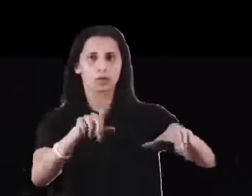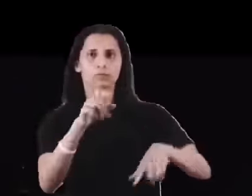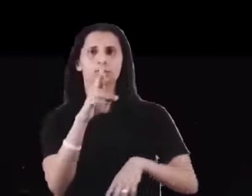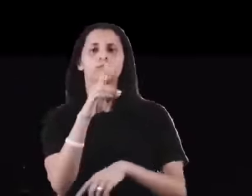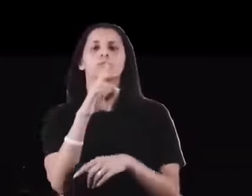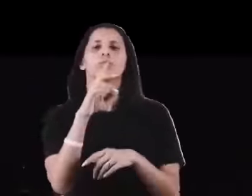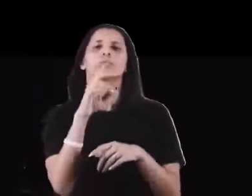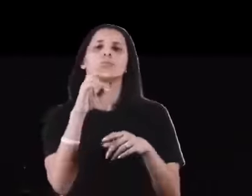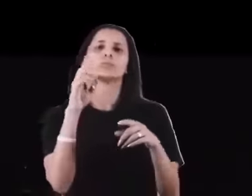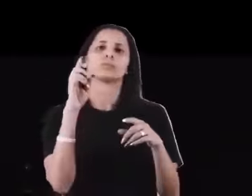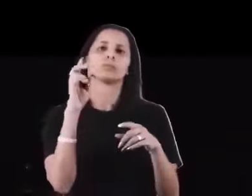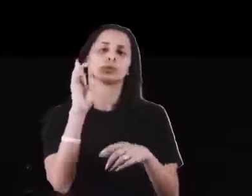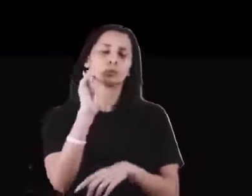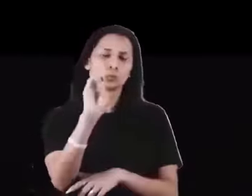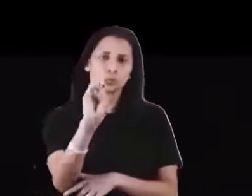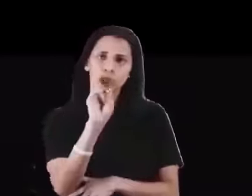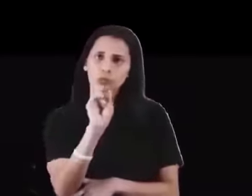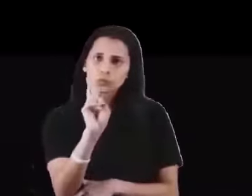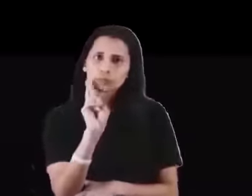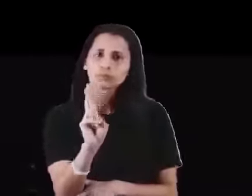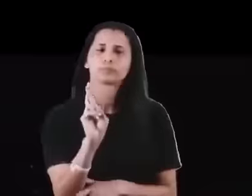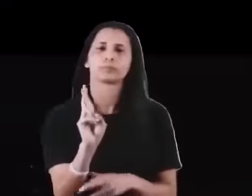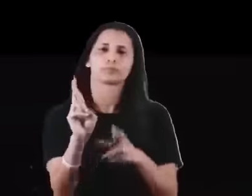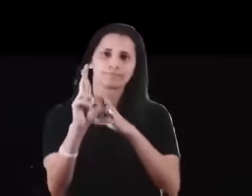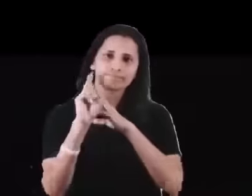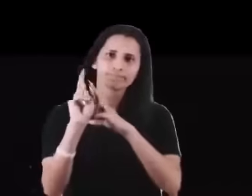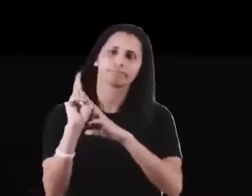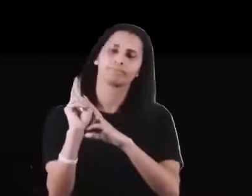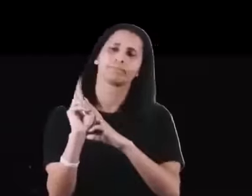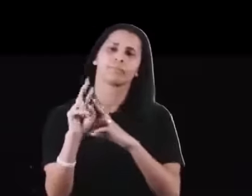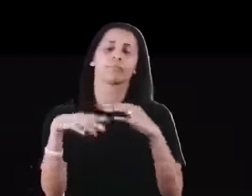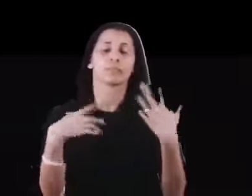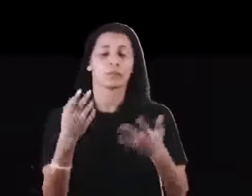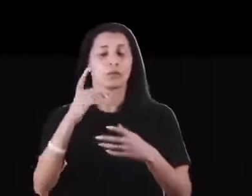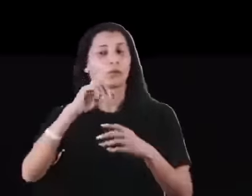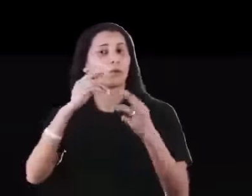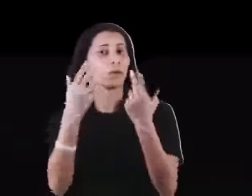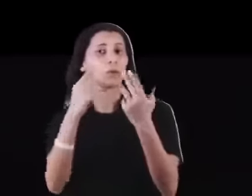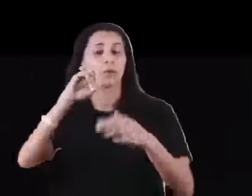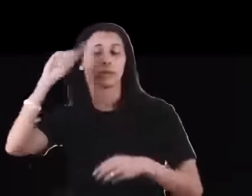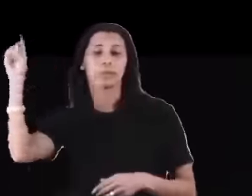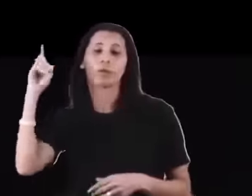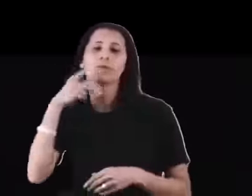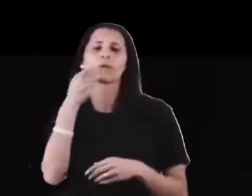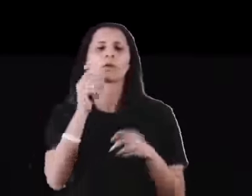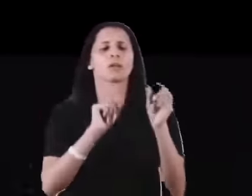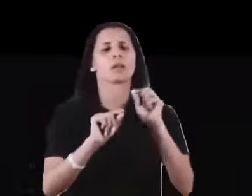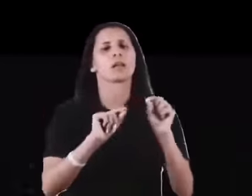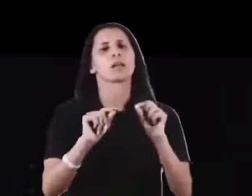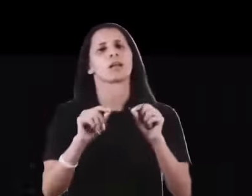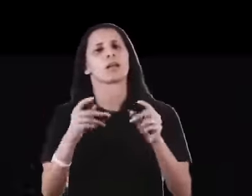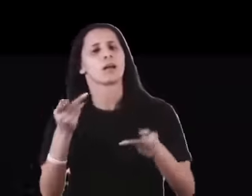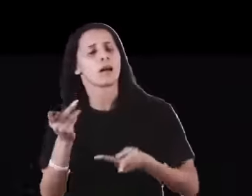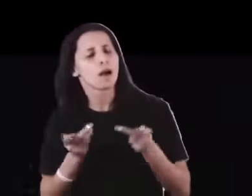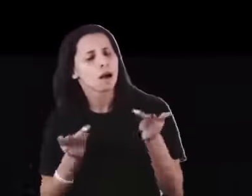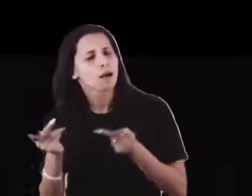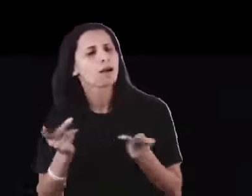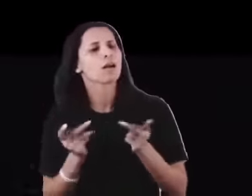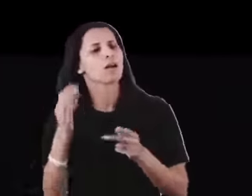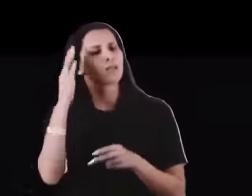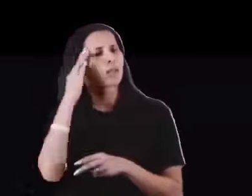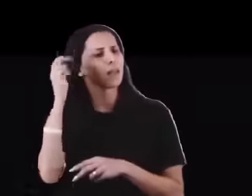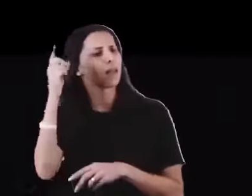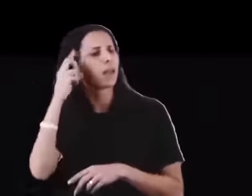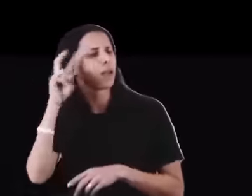lembra do Juramento que eu fiz para você pagar se lembre da promessa que eu fiz para você pagar eu falei que eu ia